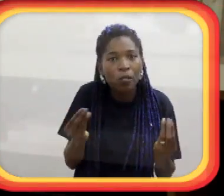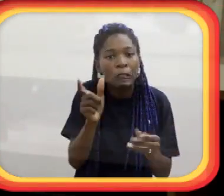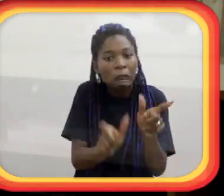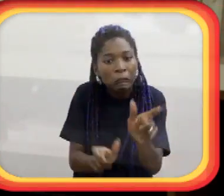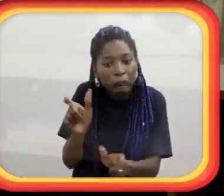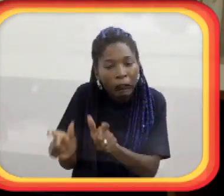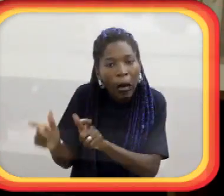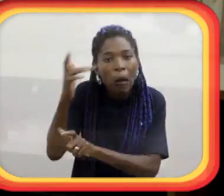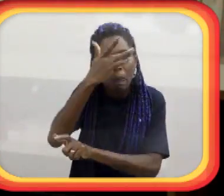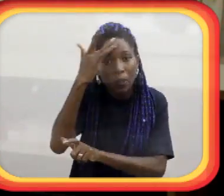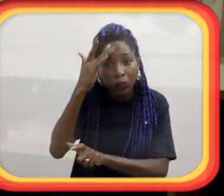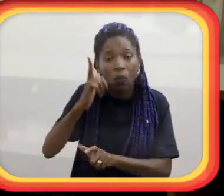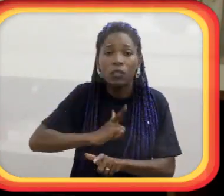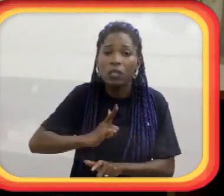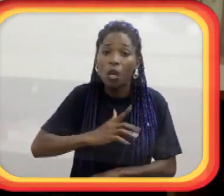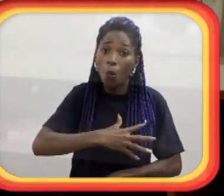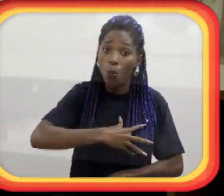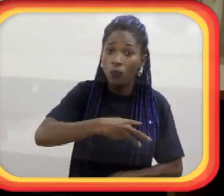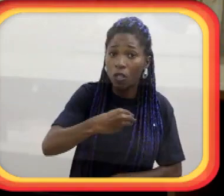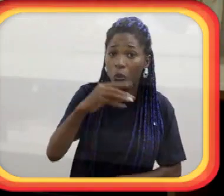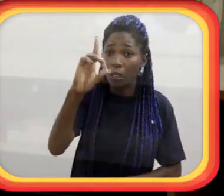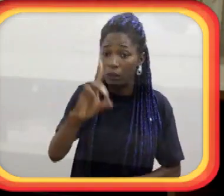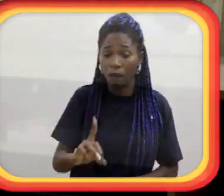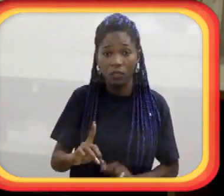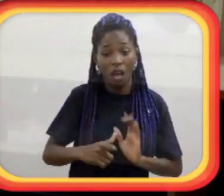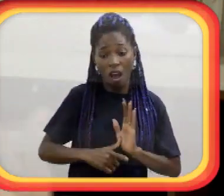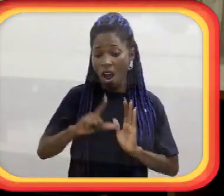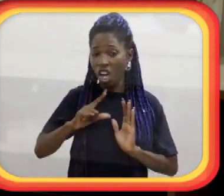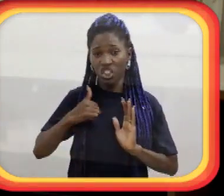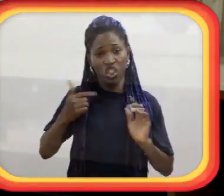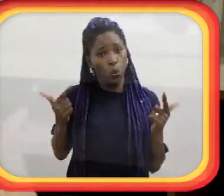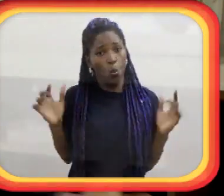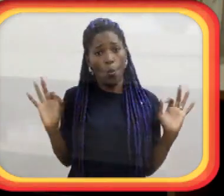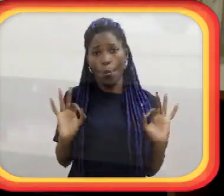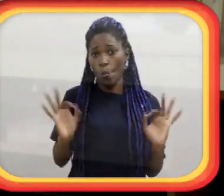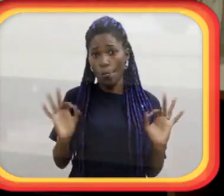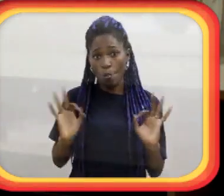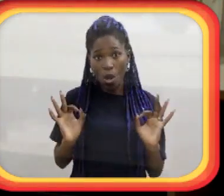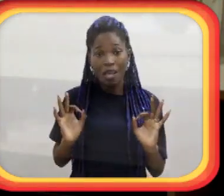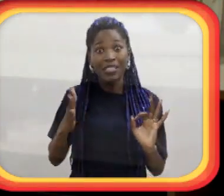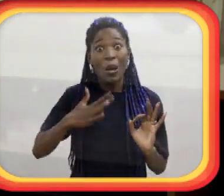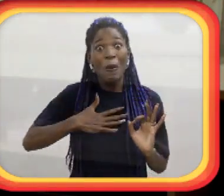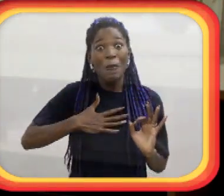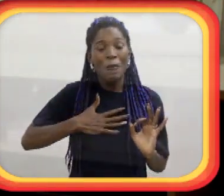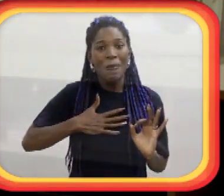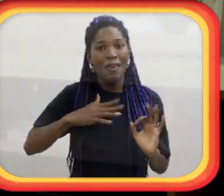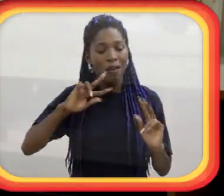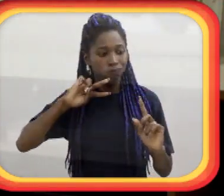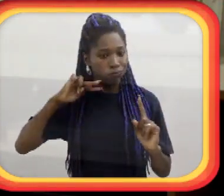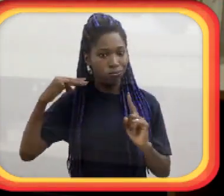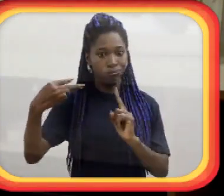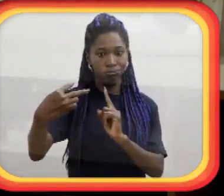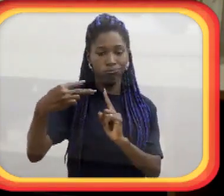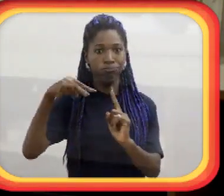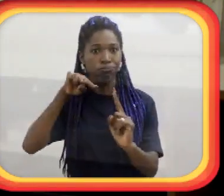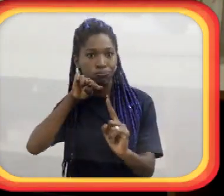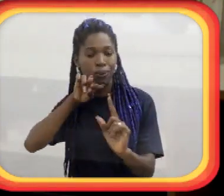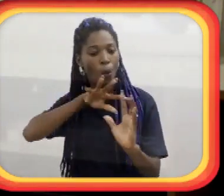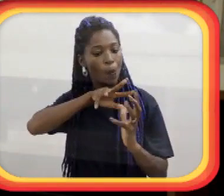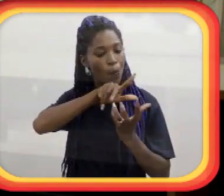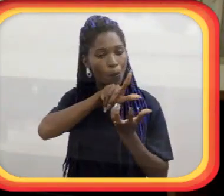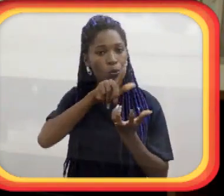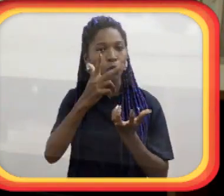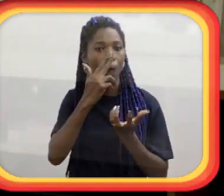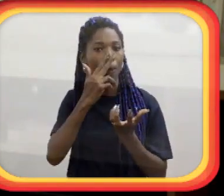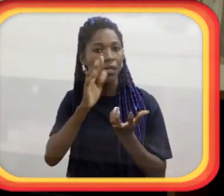pessoas que vivem essa realidade de um filho com deficiência, que eu não tinha no meu repertório até então, pra você ver como é que a minha visão de mundo